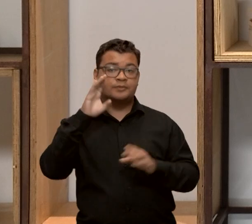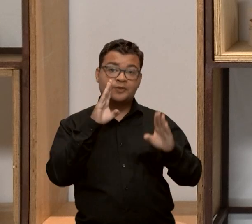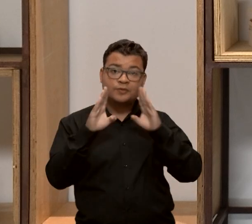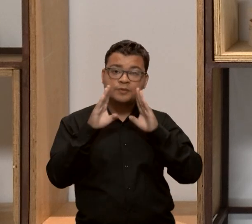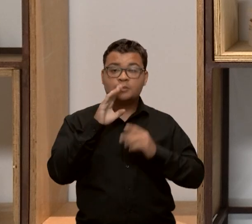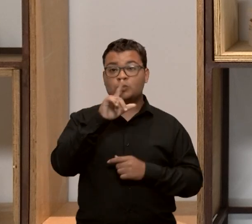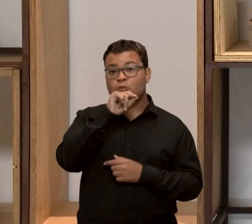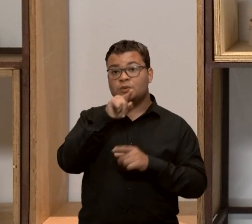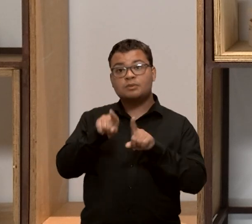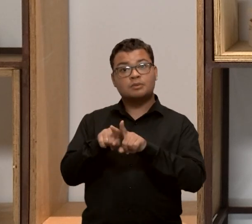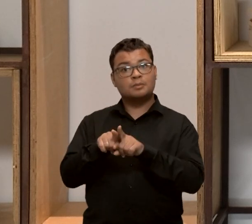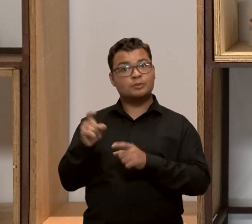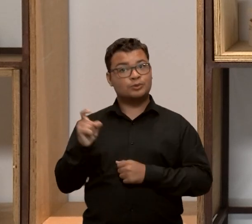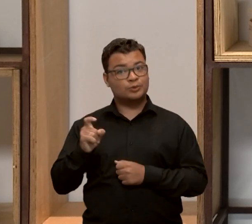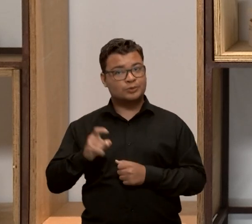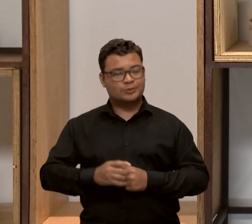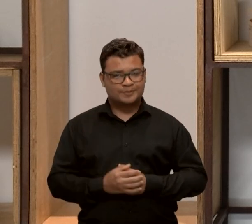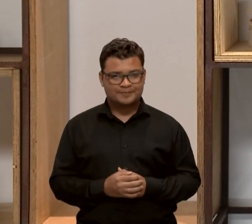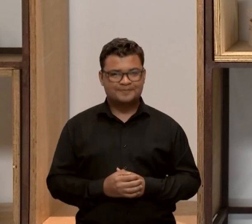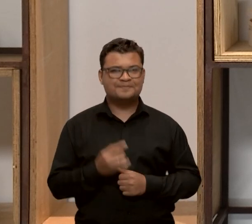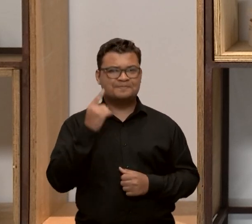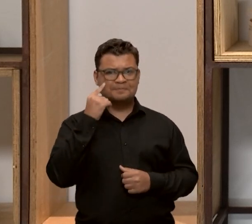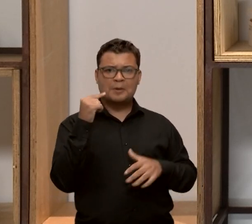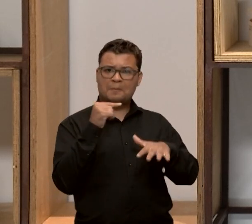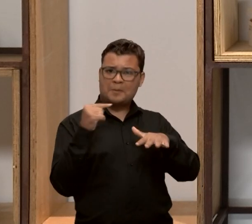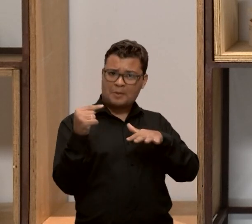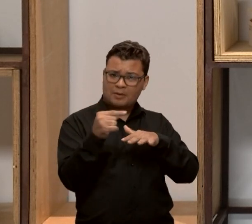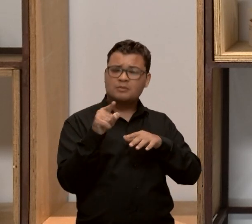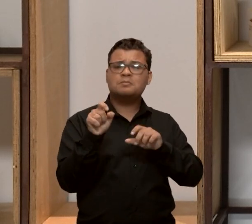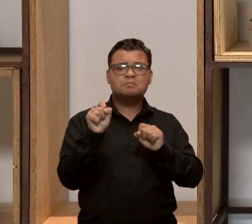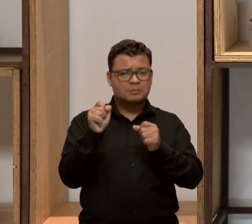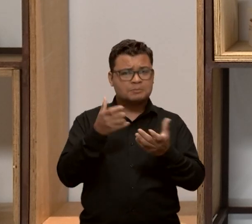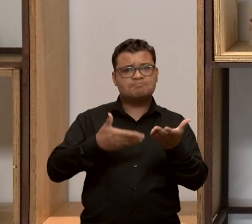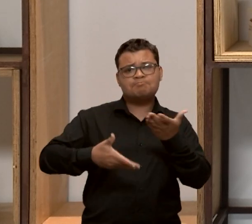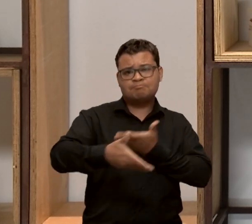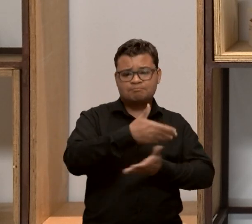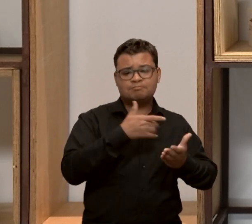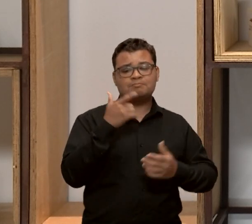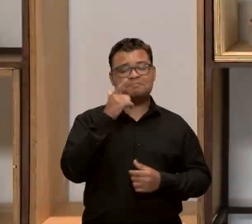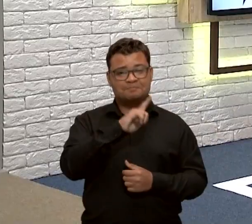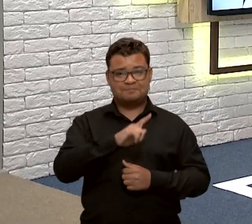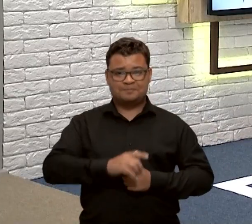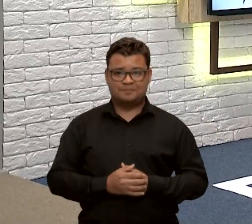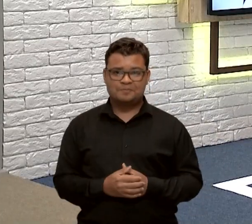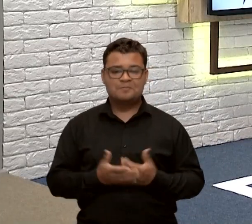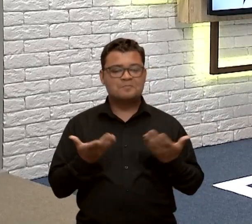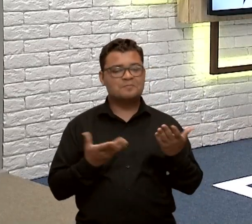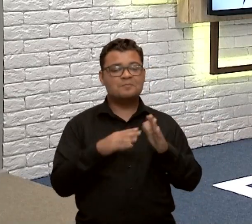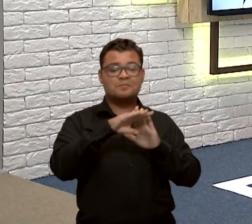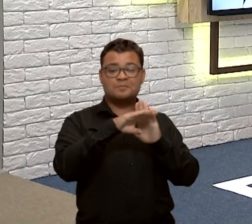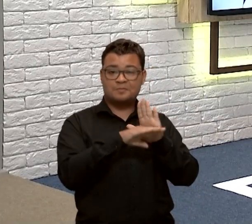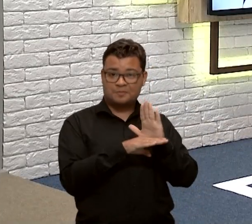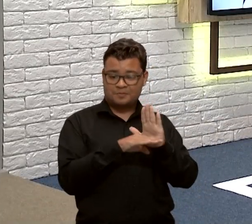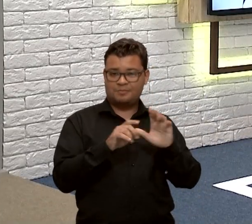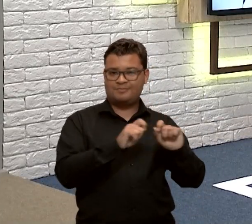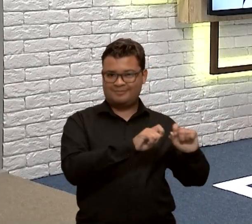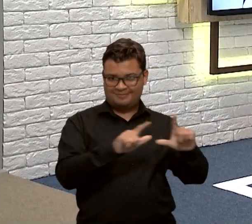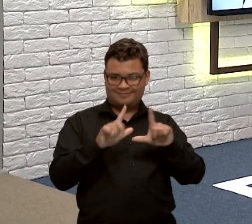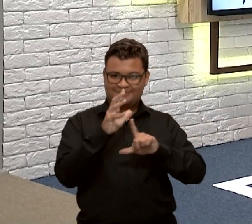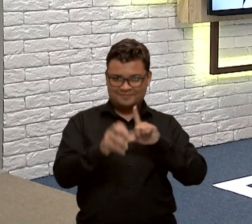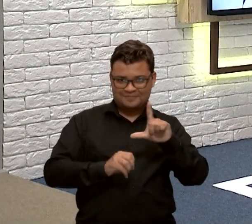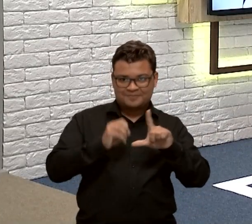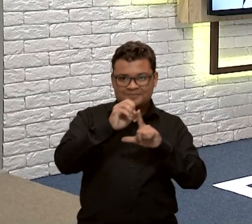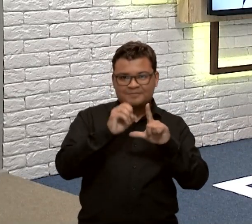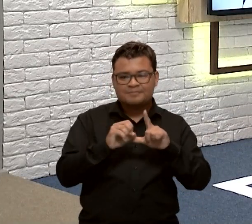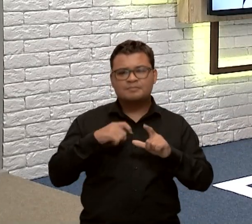Twitter e TikTok. Por esses canais você também pode interagir com a gente. Bom, no programa de hoje nós estamos falando sobre